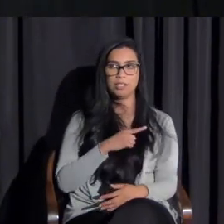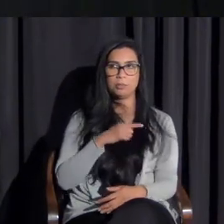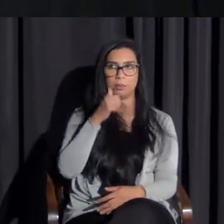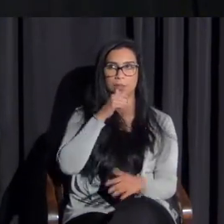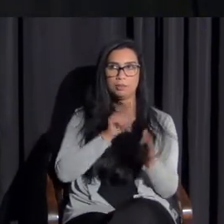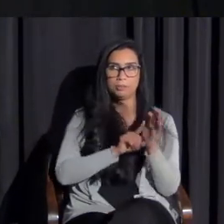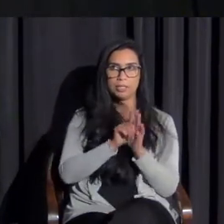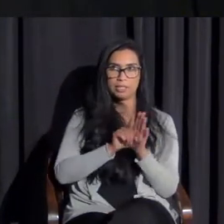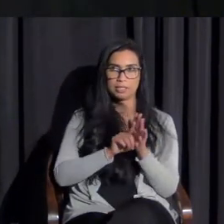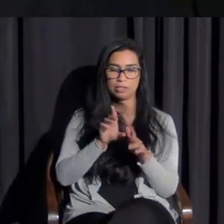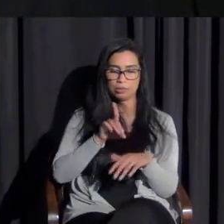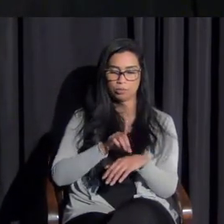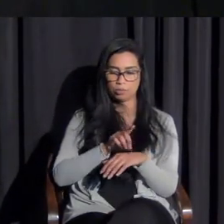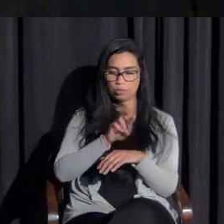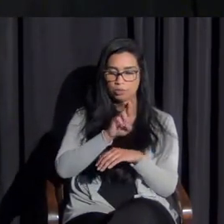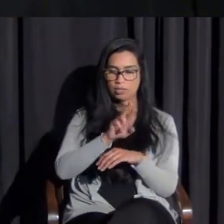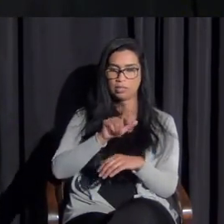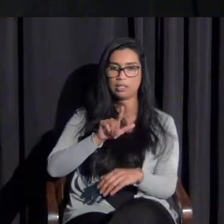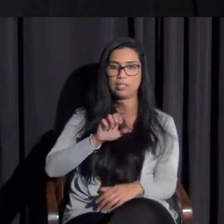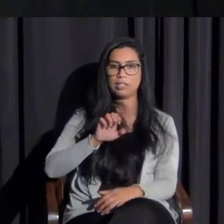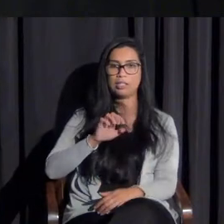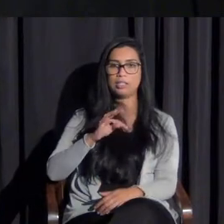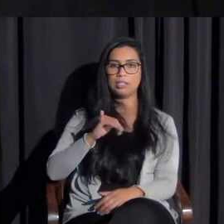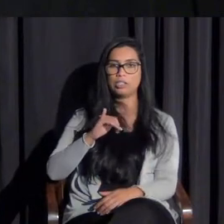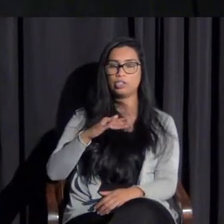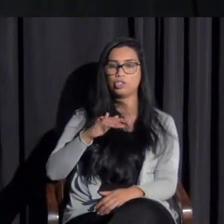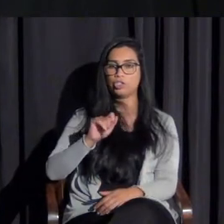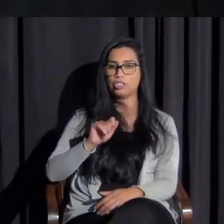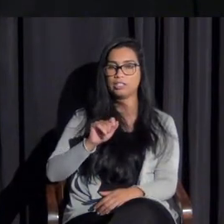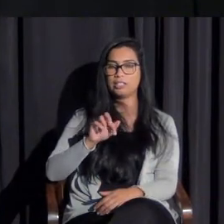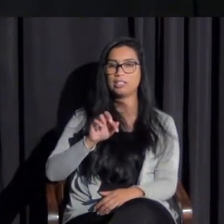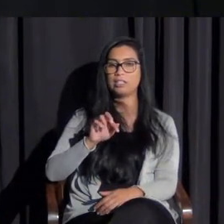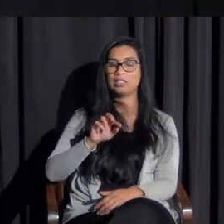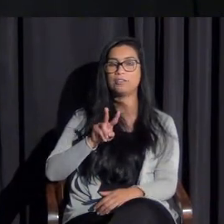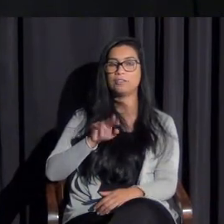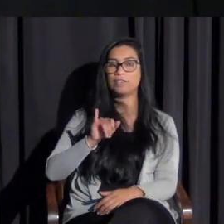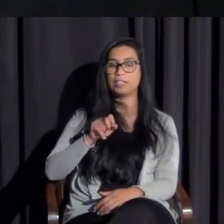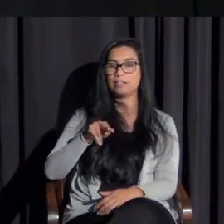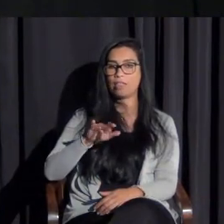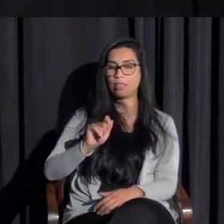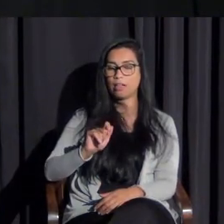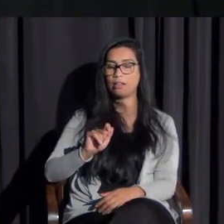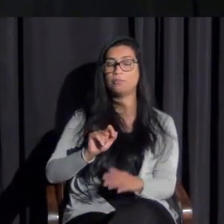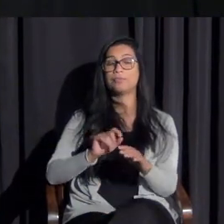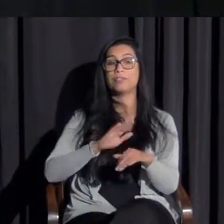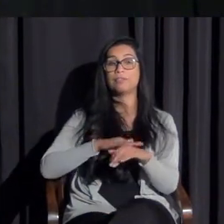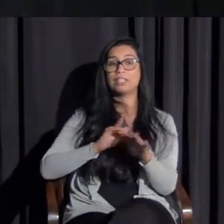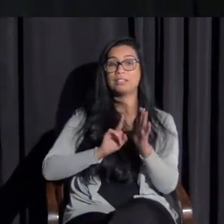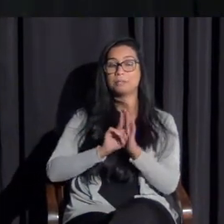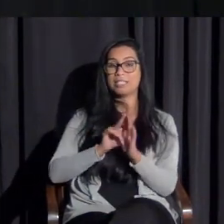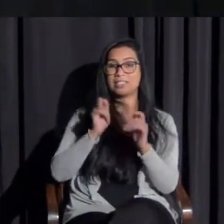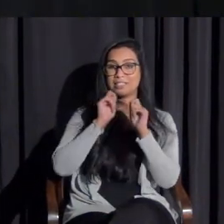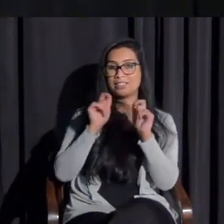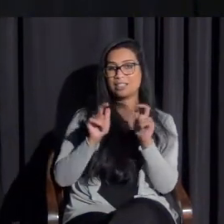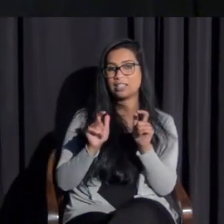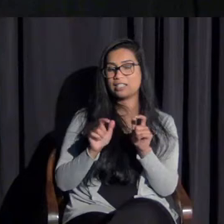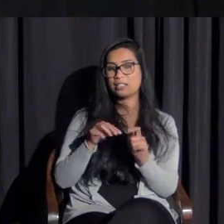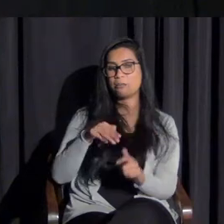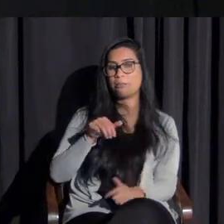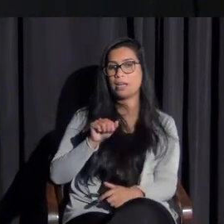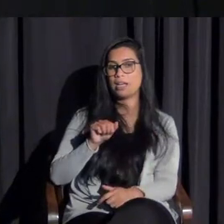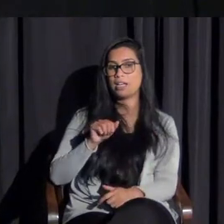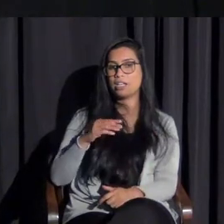ela fez doutoramento na ECA, Letícia Rauan Viana. Ela fez uma pesquisa muito interessante sobre imagerie